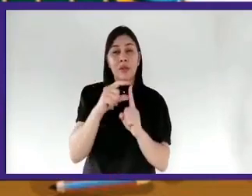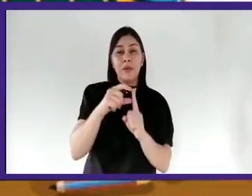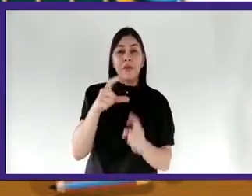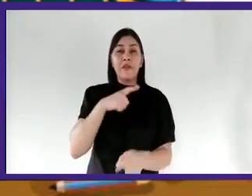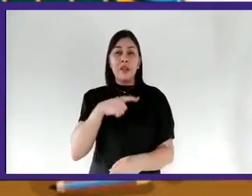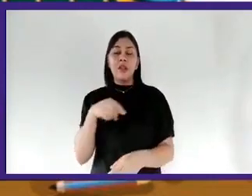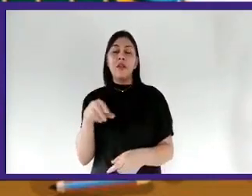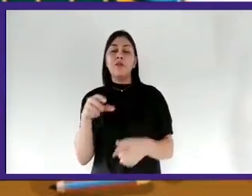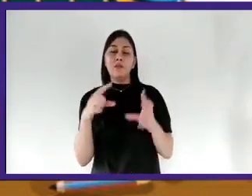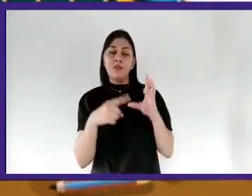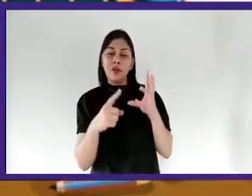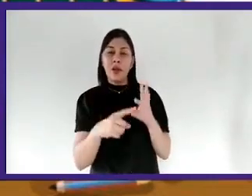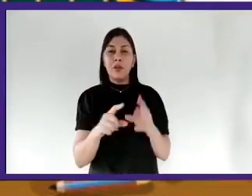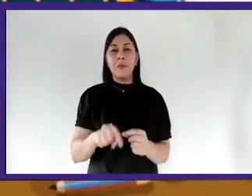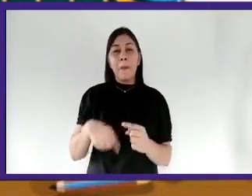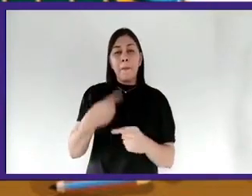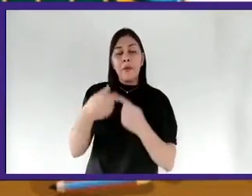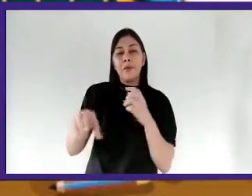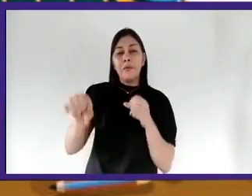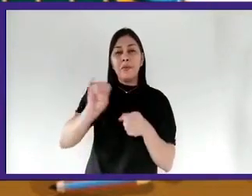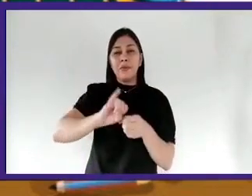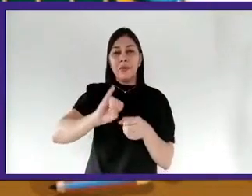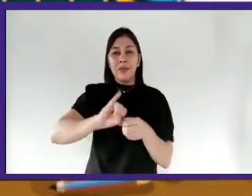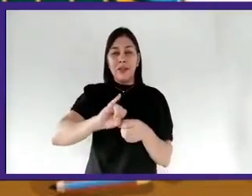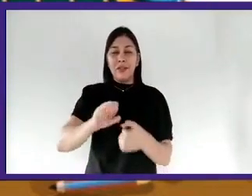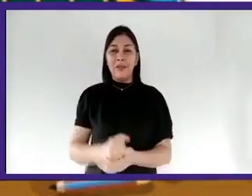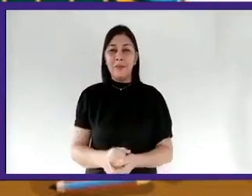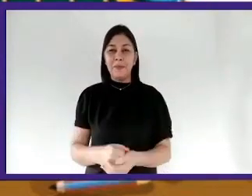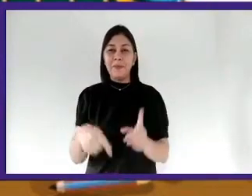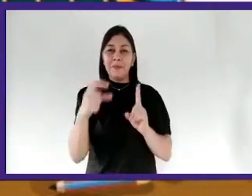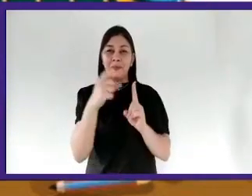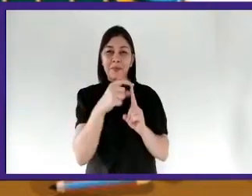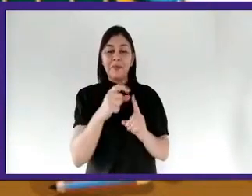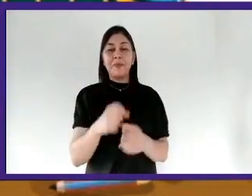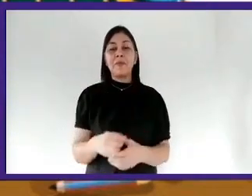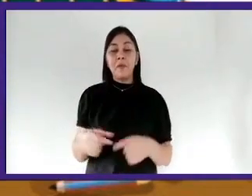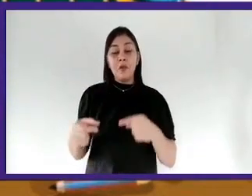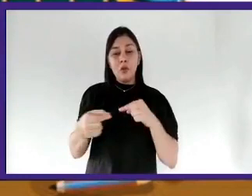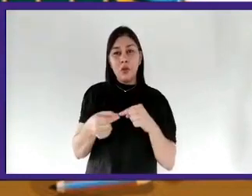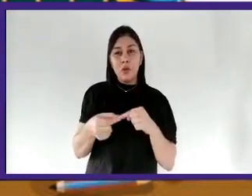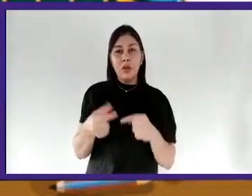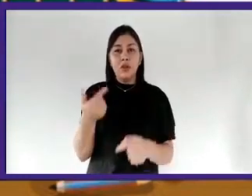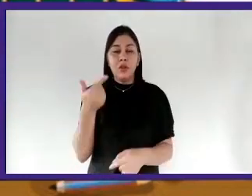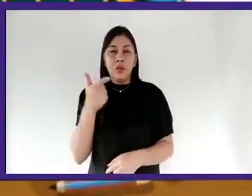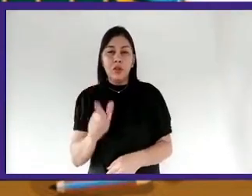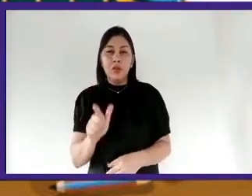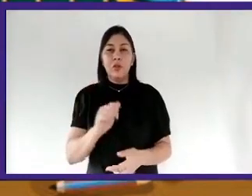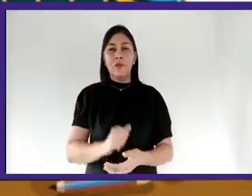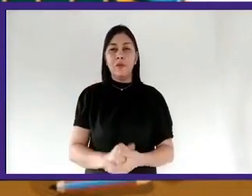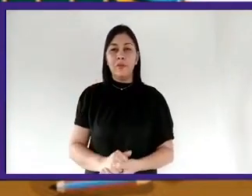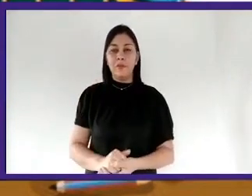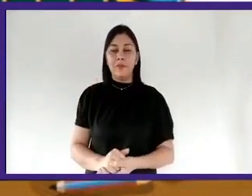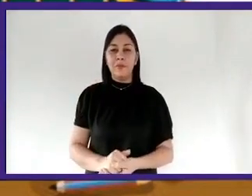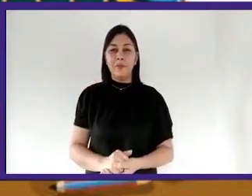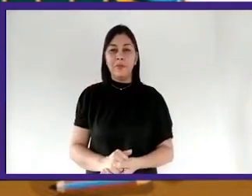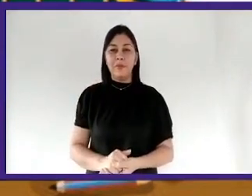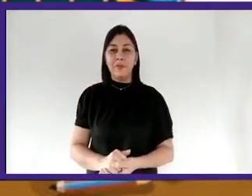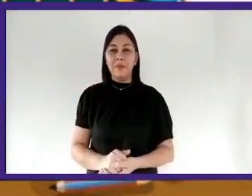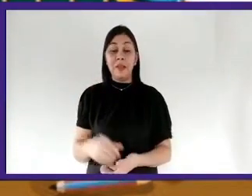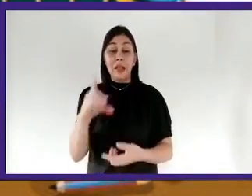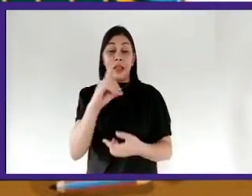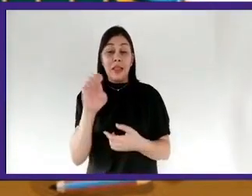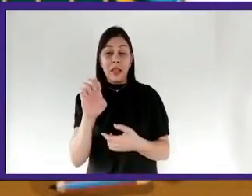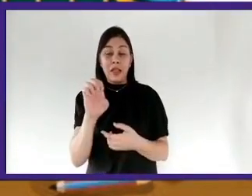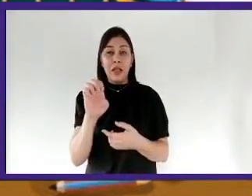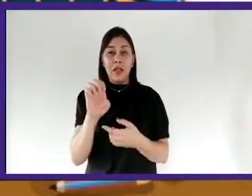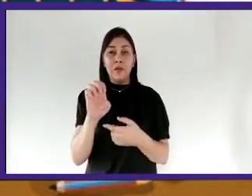ao próximo ingrediente. Aqui é novamente a palavra colheres. De, nós temos novamente o